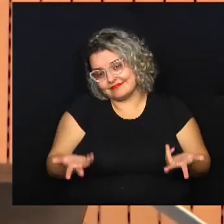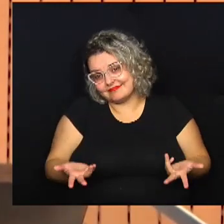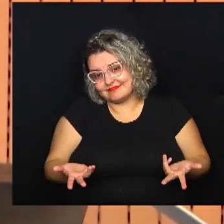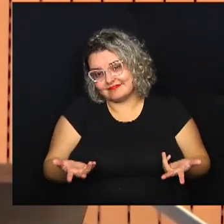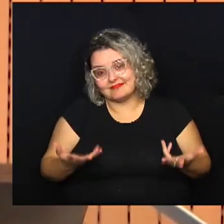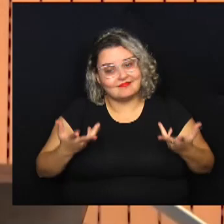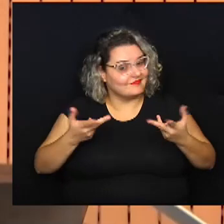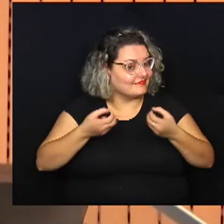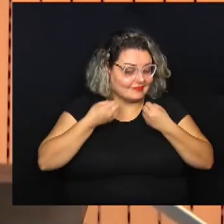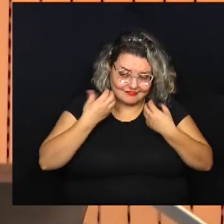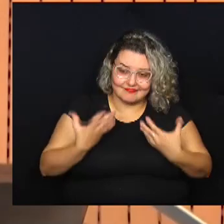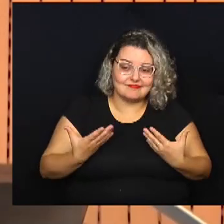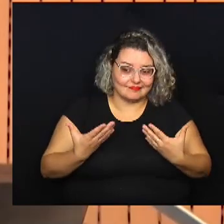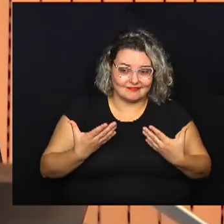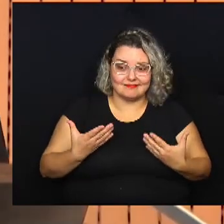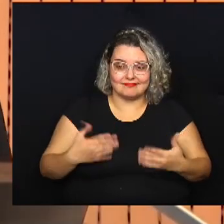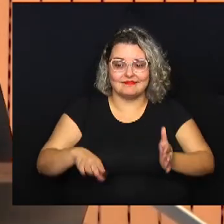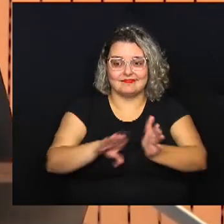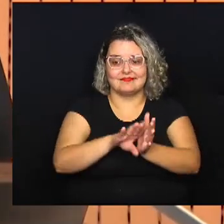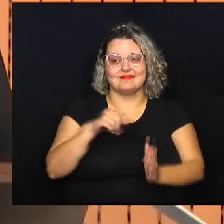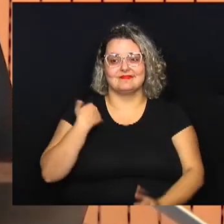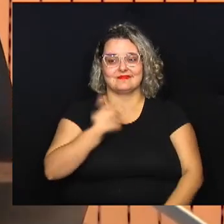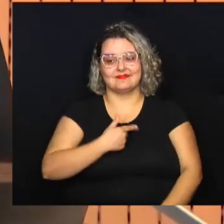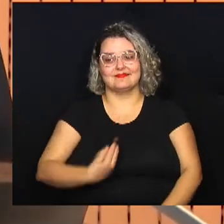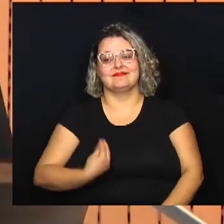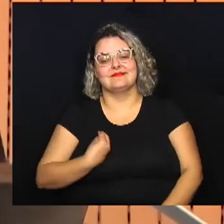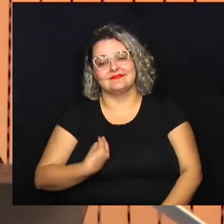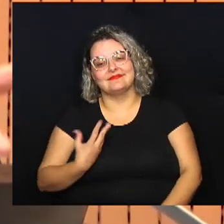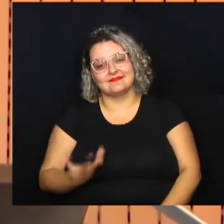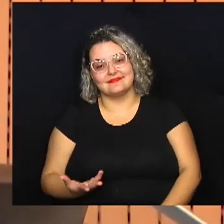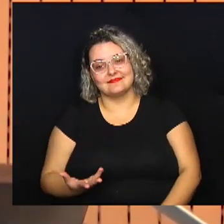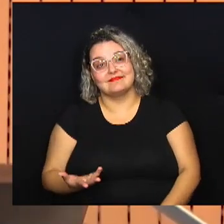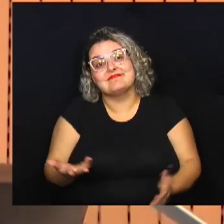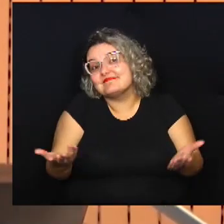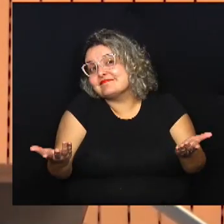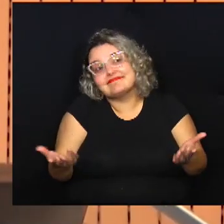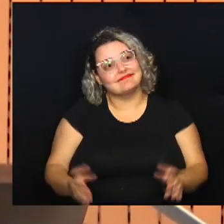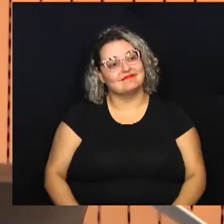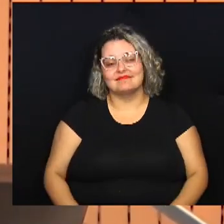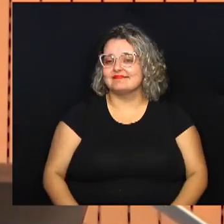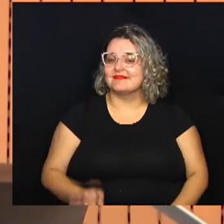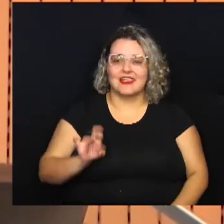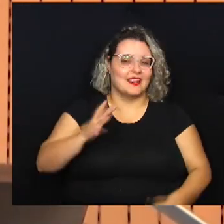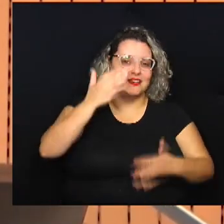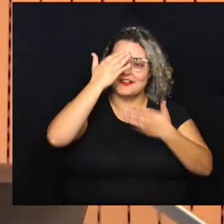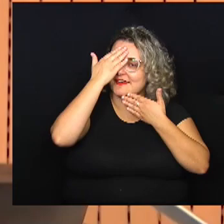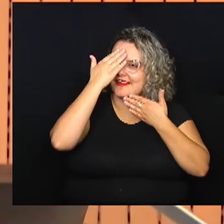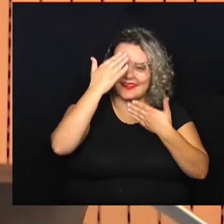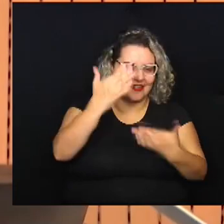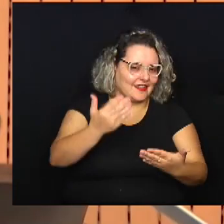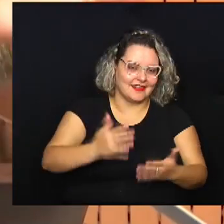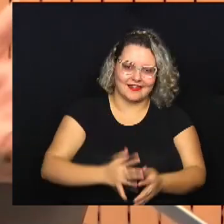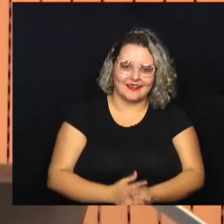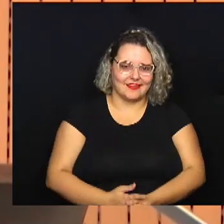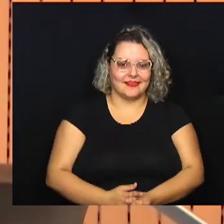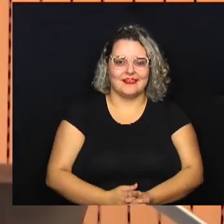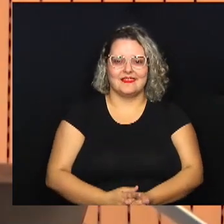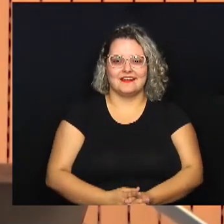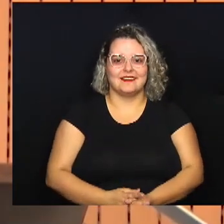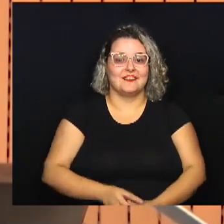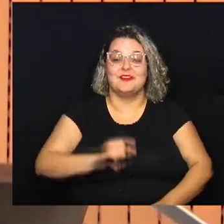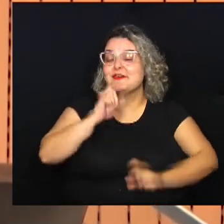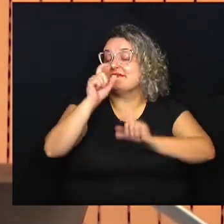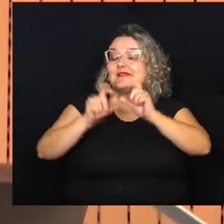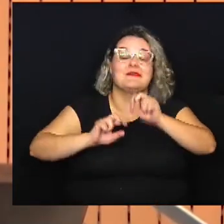tudo de bom que vem na nossa vida. Então eu só tenho a agradecer, e eu queria falar